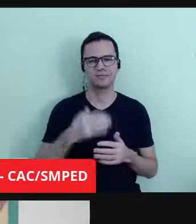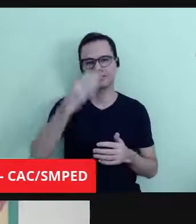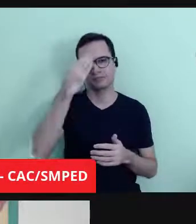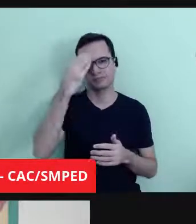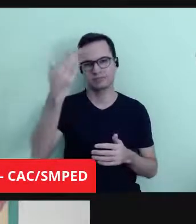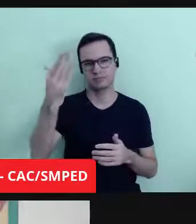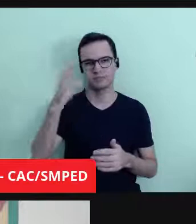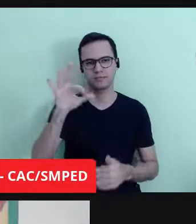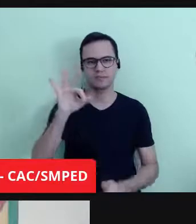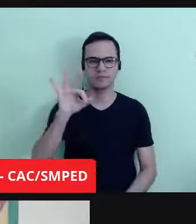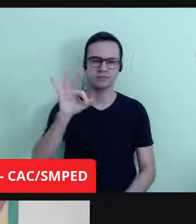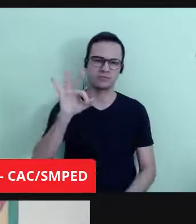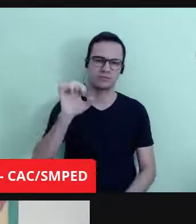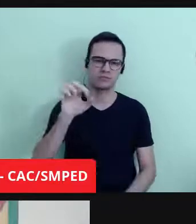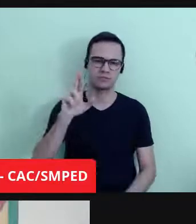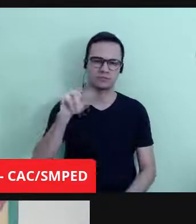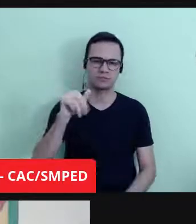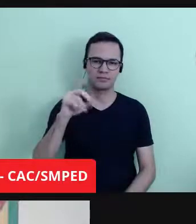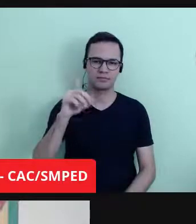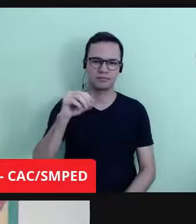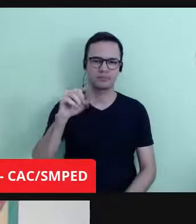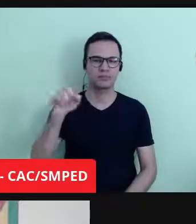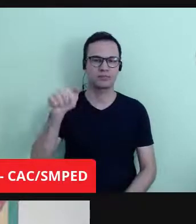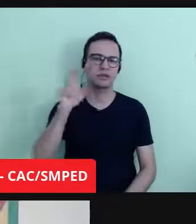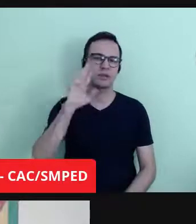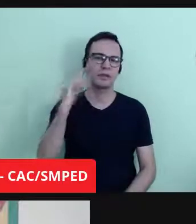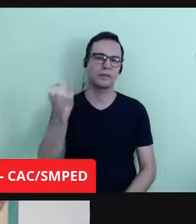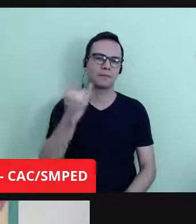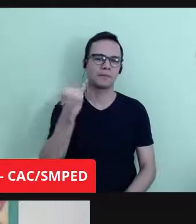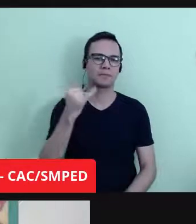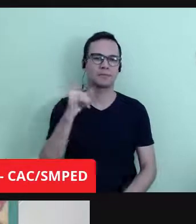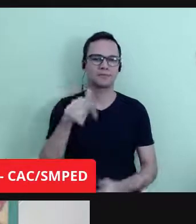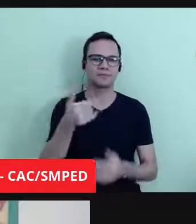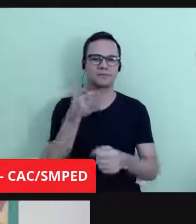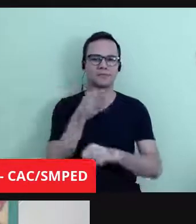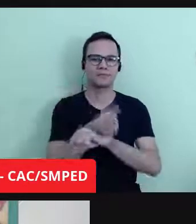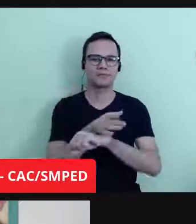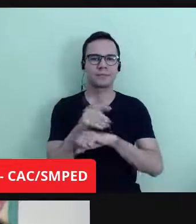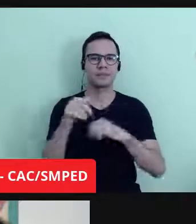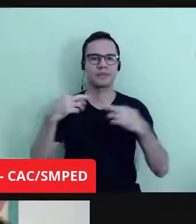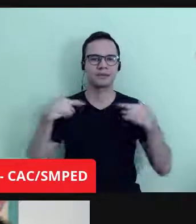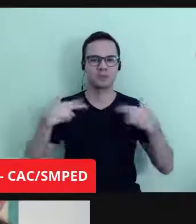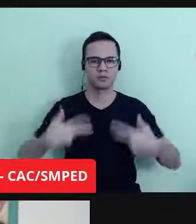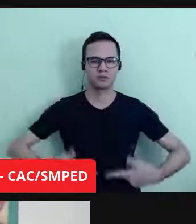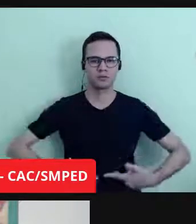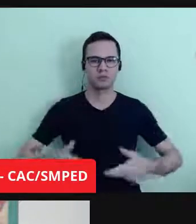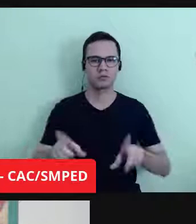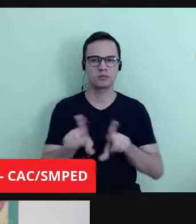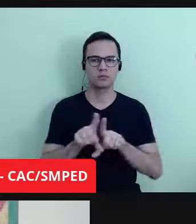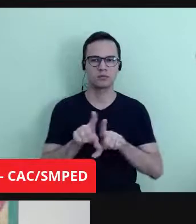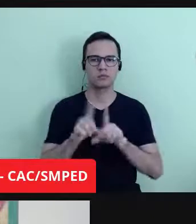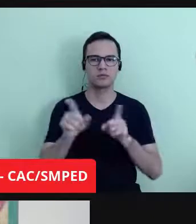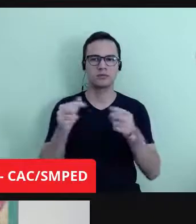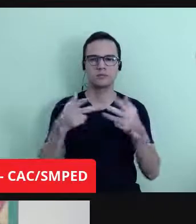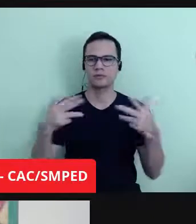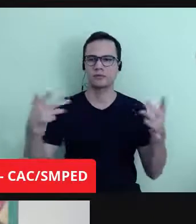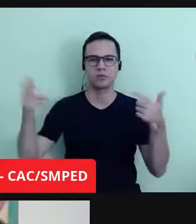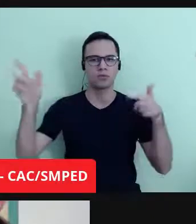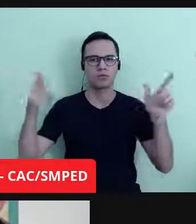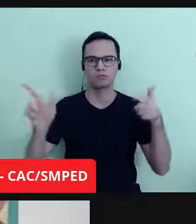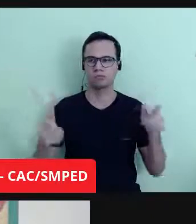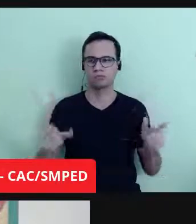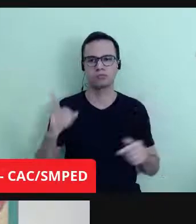Obrigado, Fernando. Acho que foi muito importante, para além da questão da acessibilidade física, você trouxe várias outras